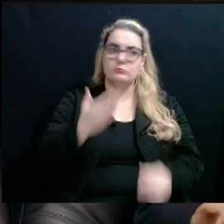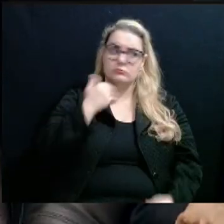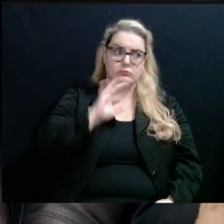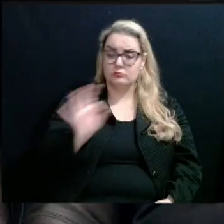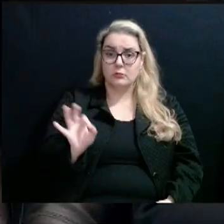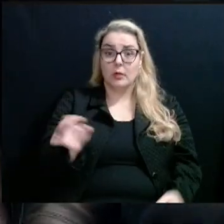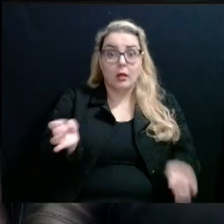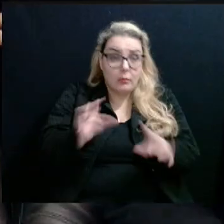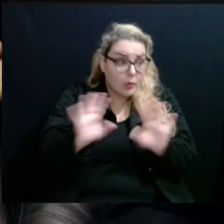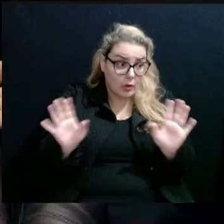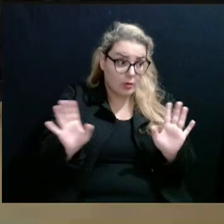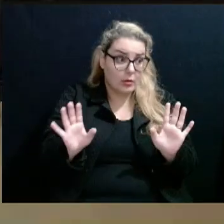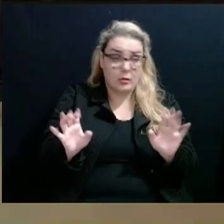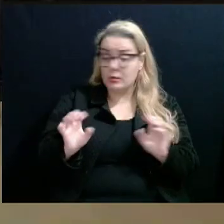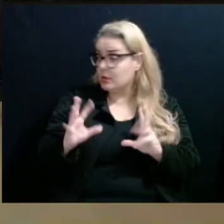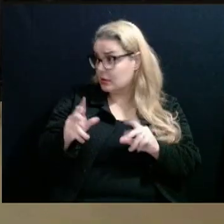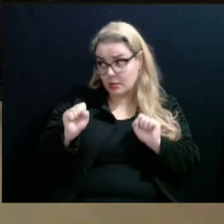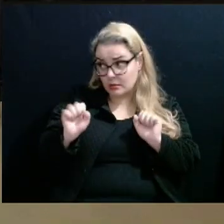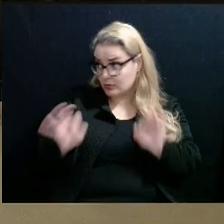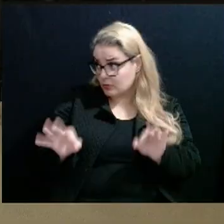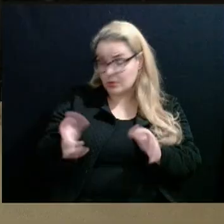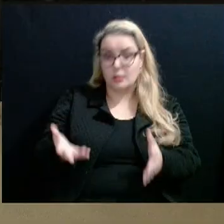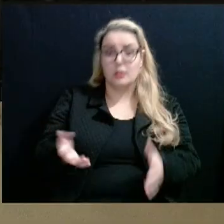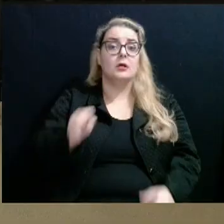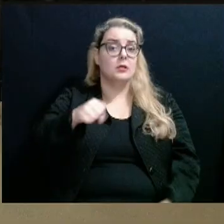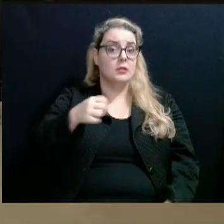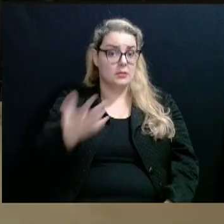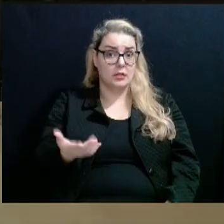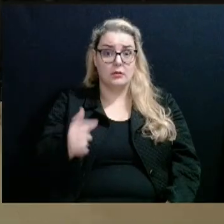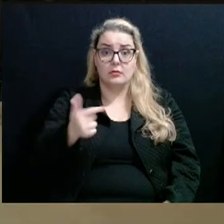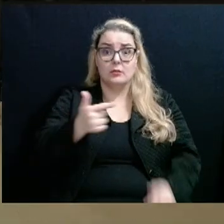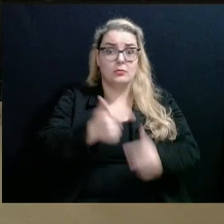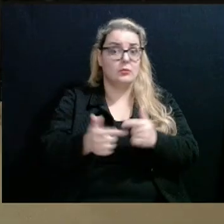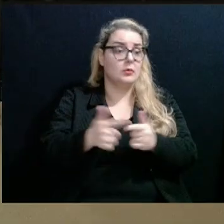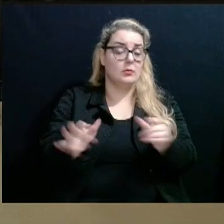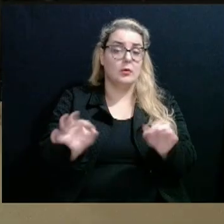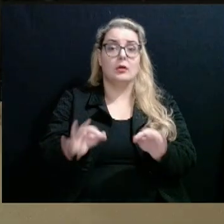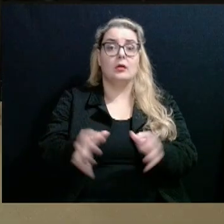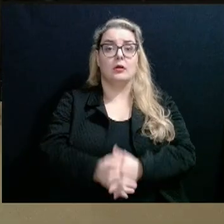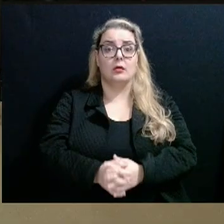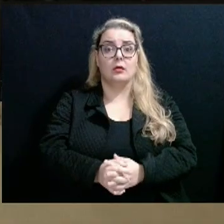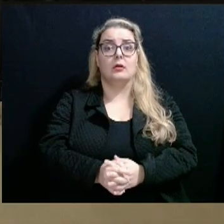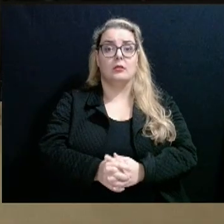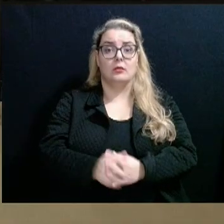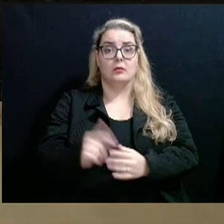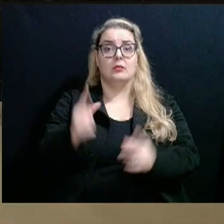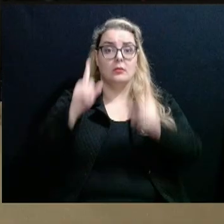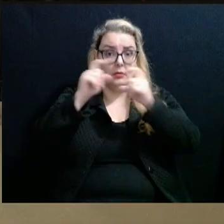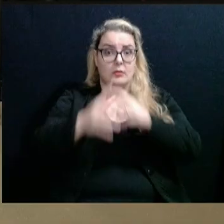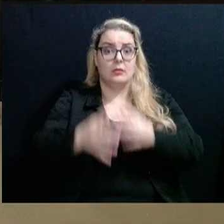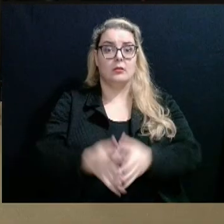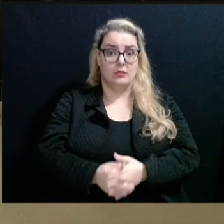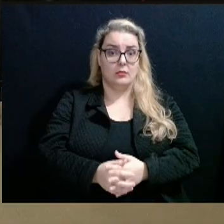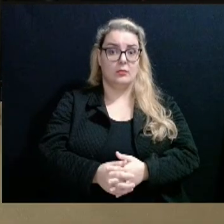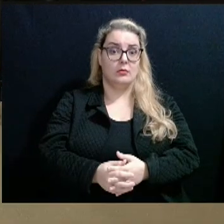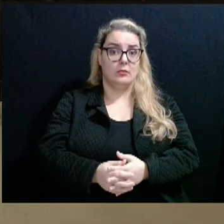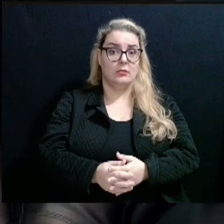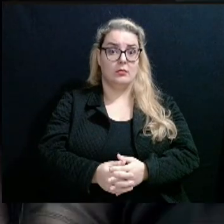tudo certo, né? né? Mas assim, não tem problema nenhum. Não tem dificuldade. E nisso a gente tem até